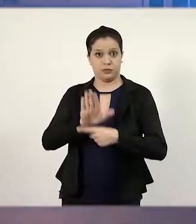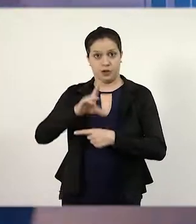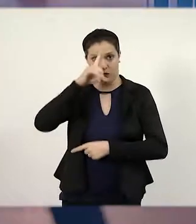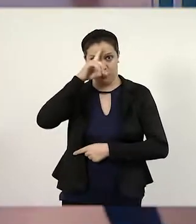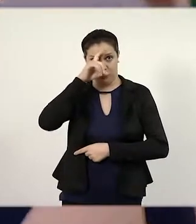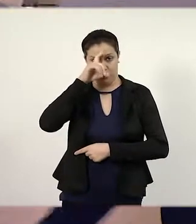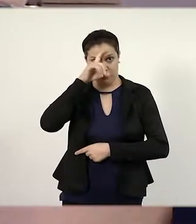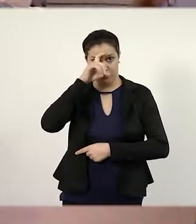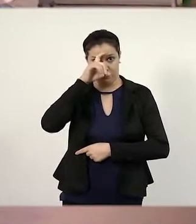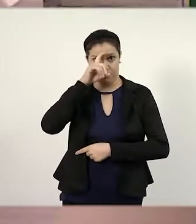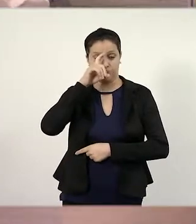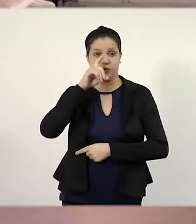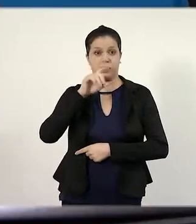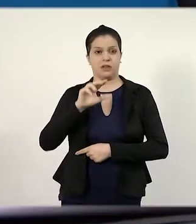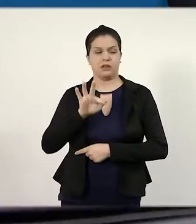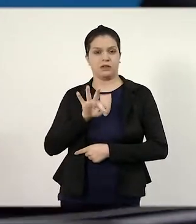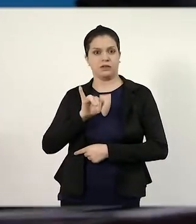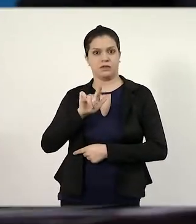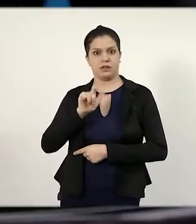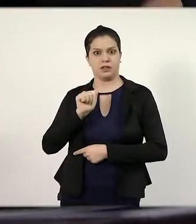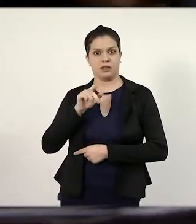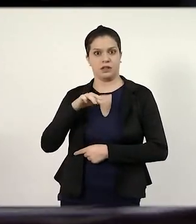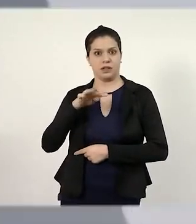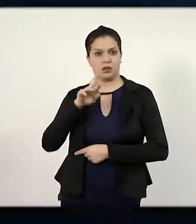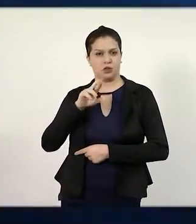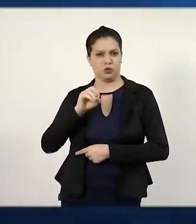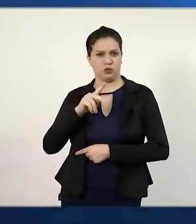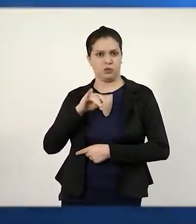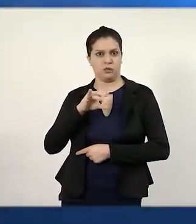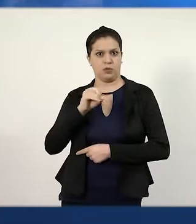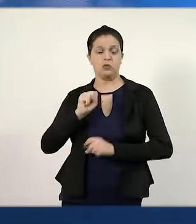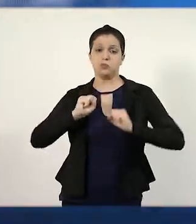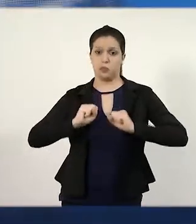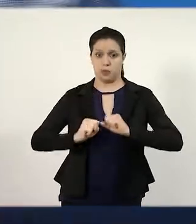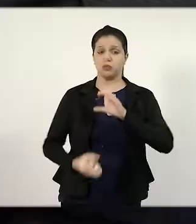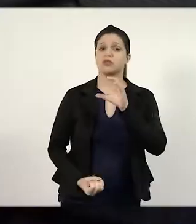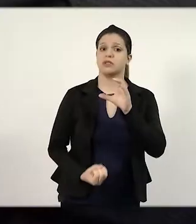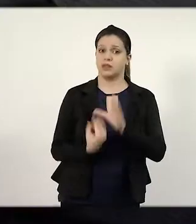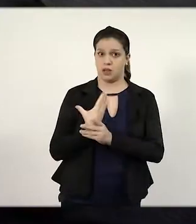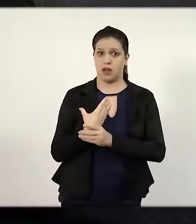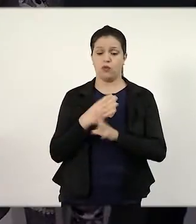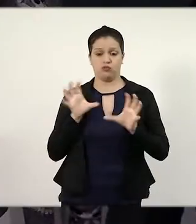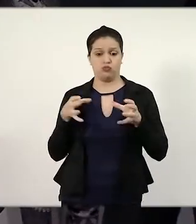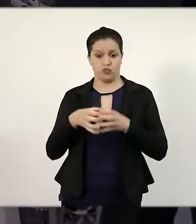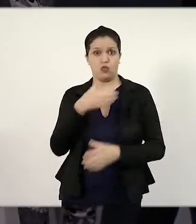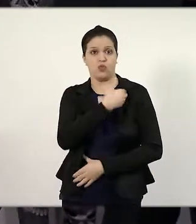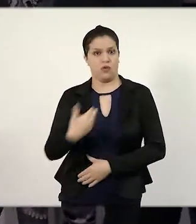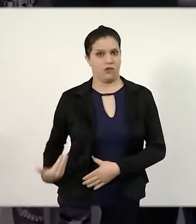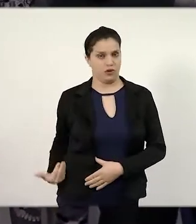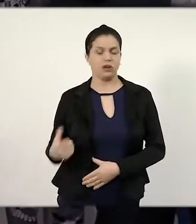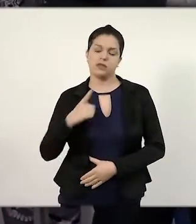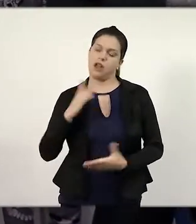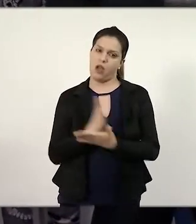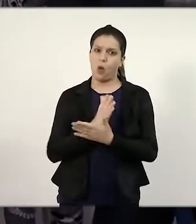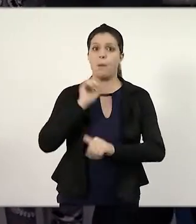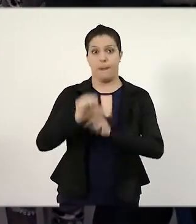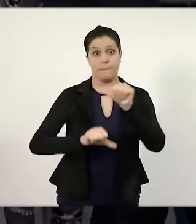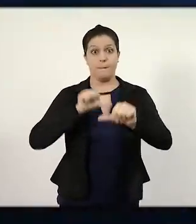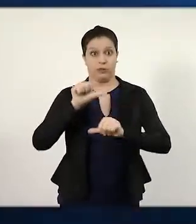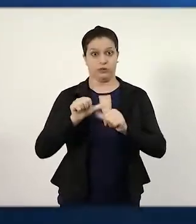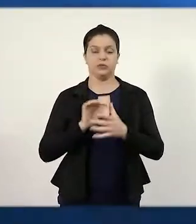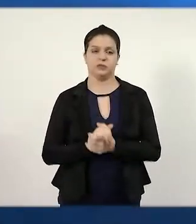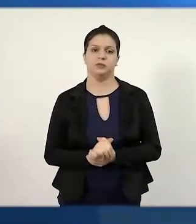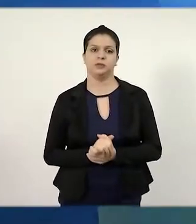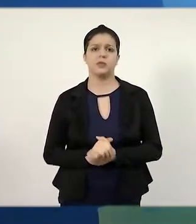Fundo de apoio dos hospitais filantrópicos poderá ser criado. Blocos e liderança do governo passam por mudanças